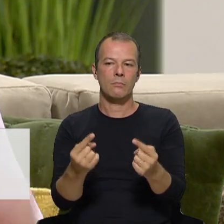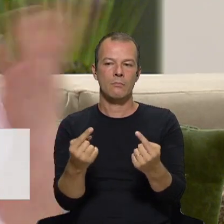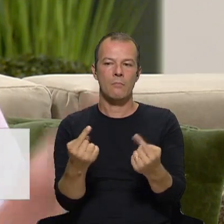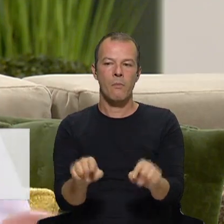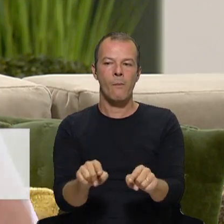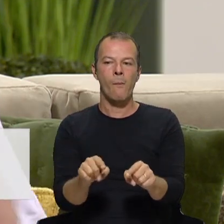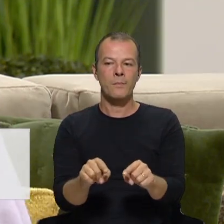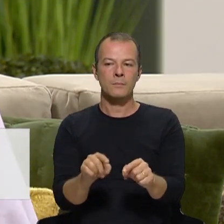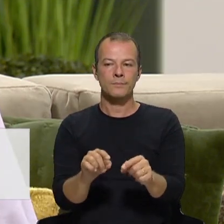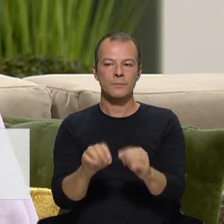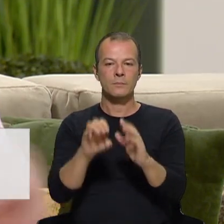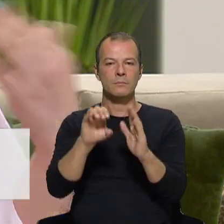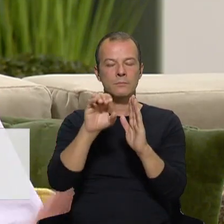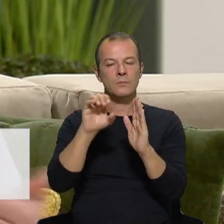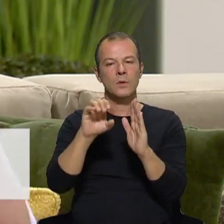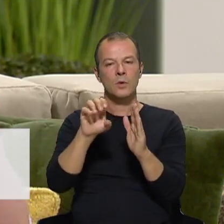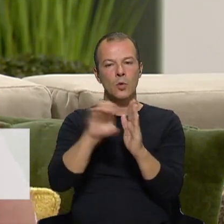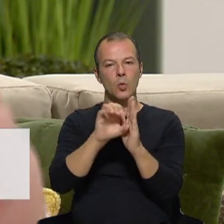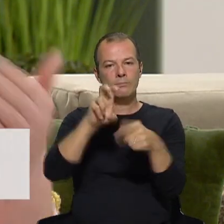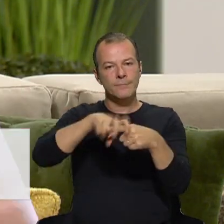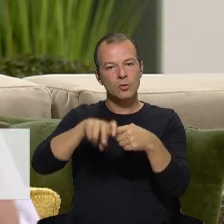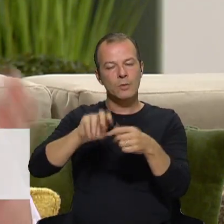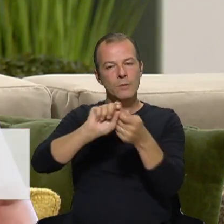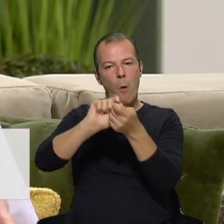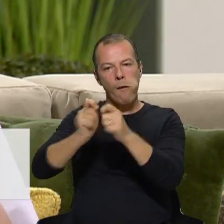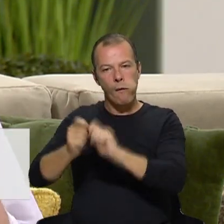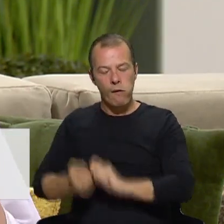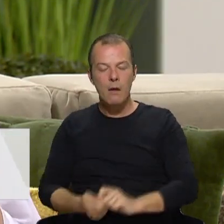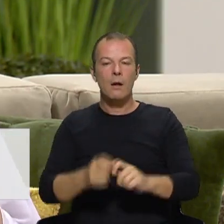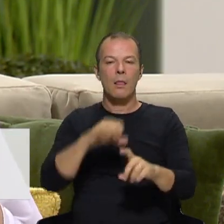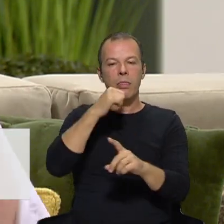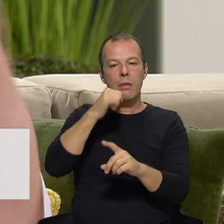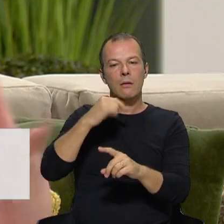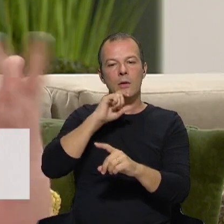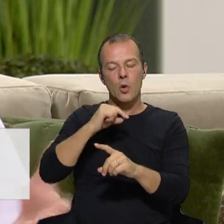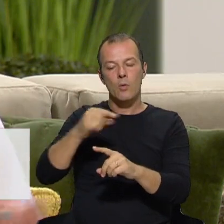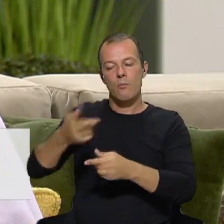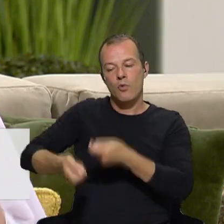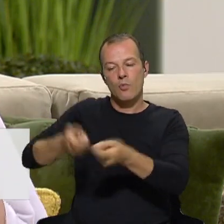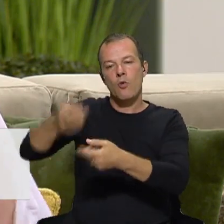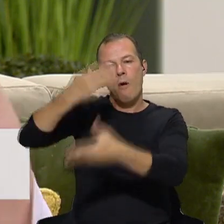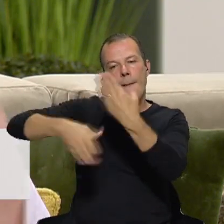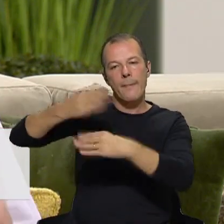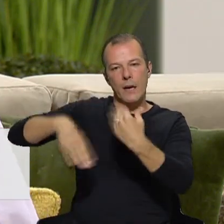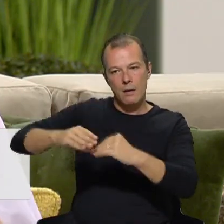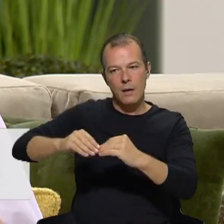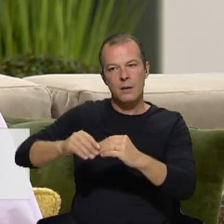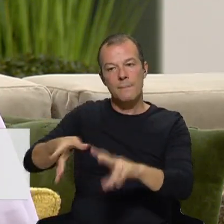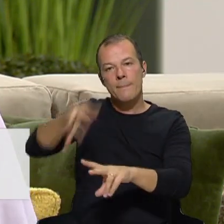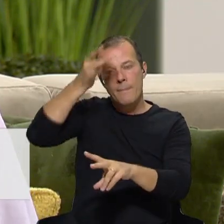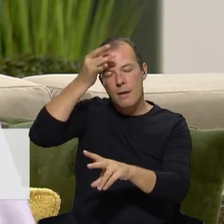chamadas adaptações curriculares para que eu pudesse gradualmente aprender e